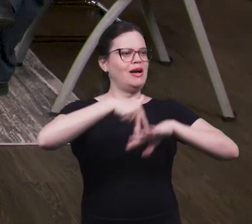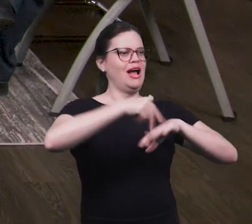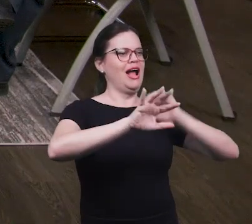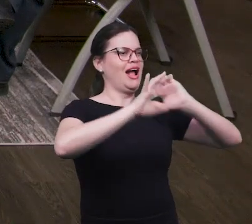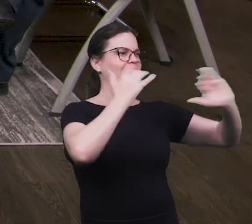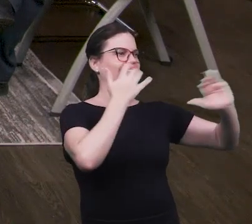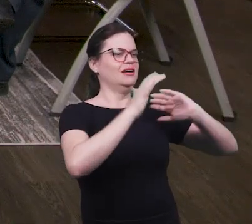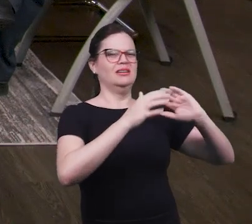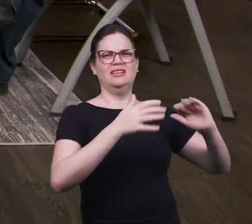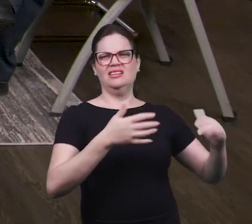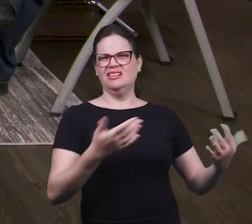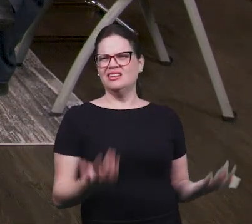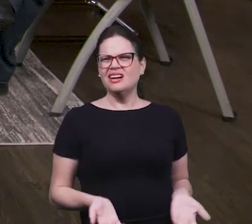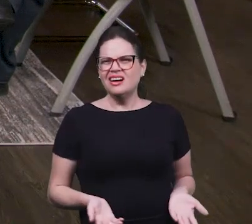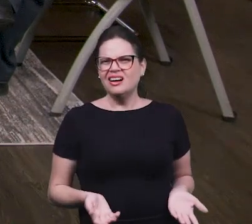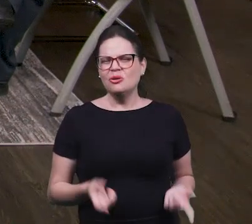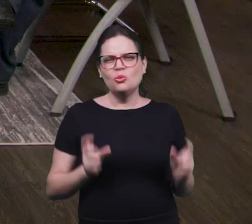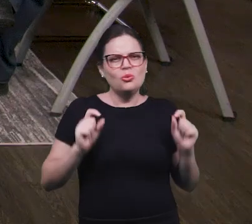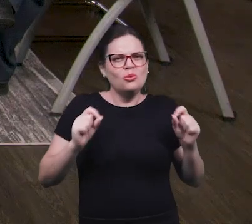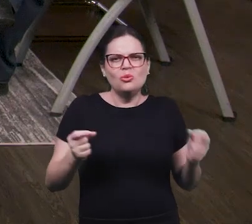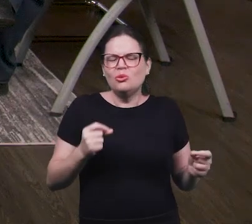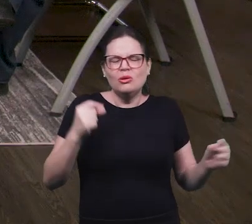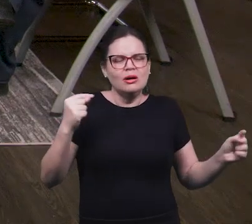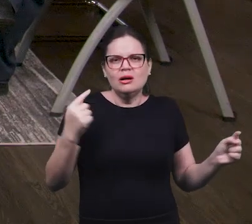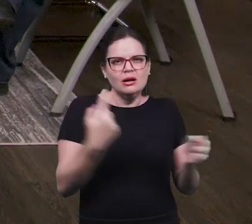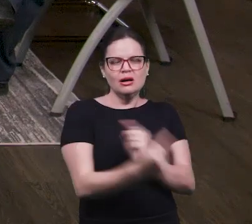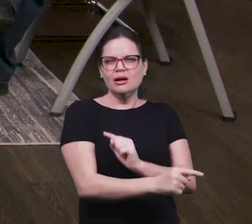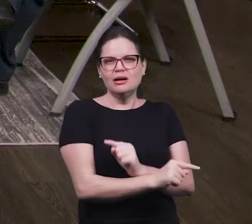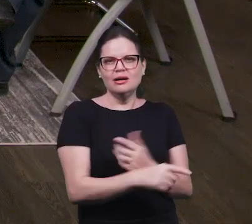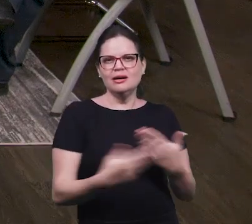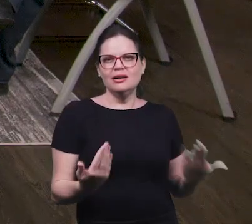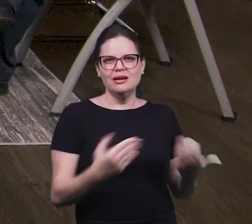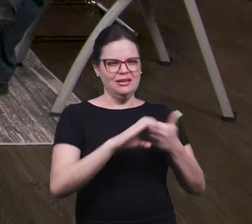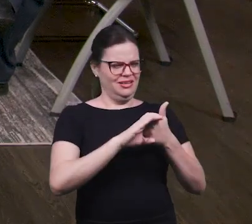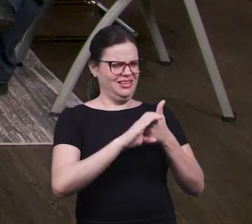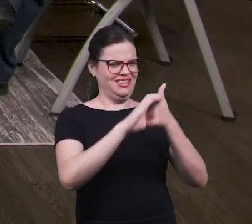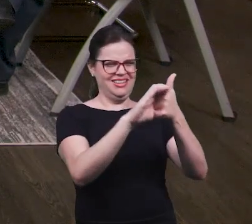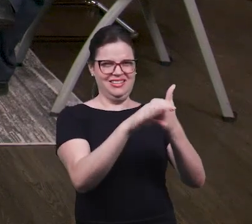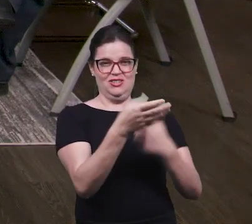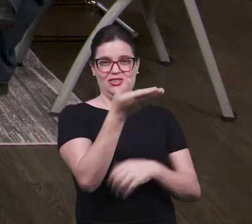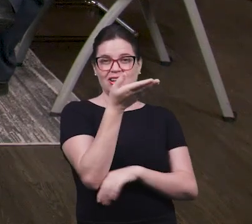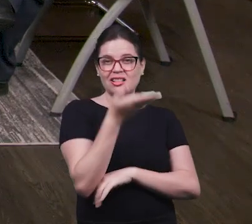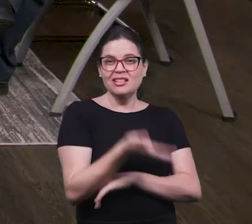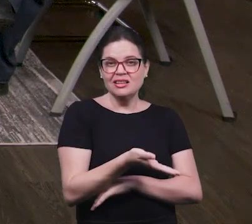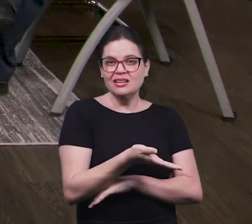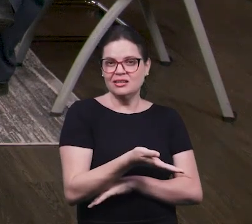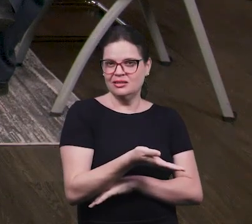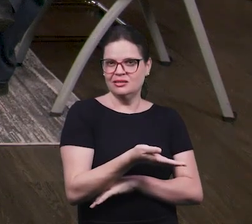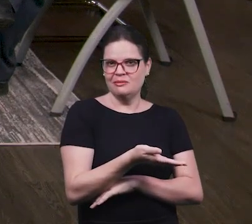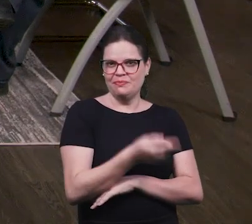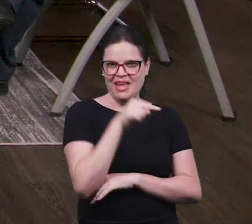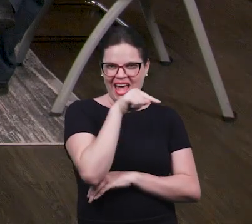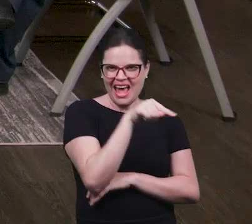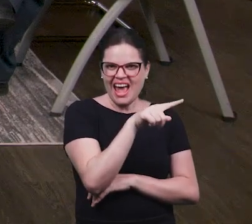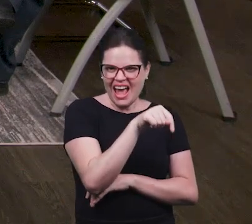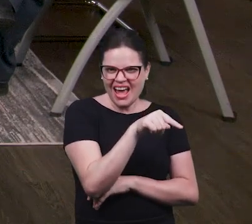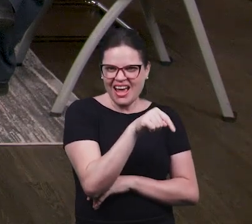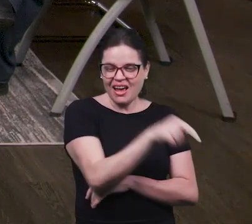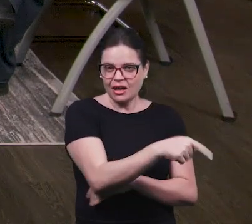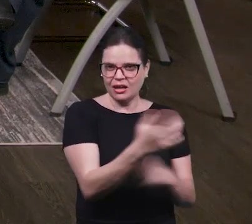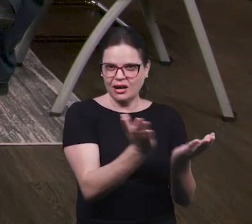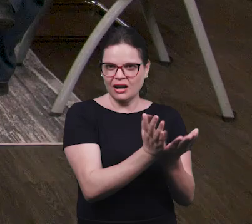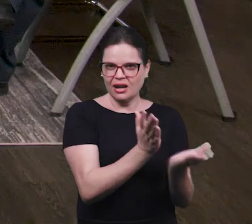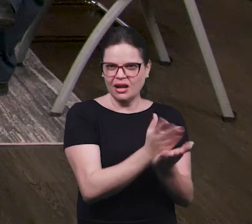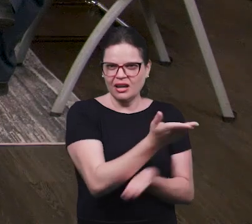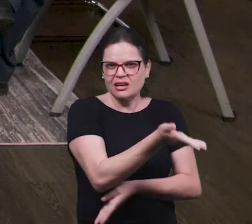Que fracasso! Que cristianismo é esse? Que evangelho! Se não